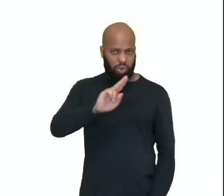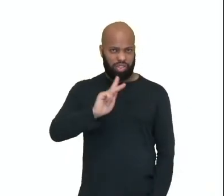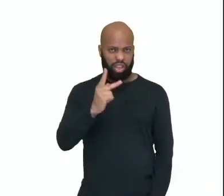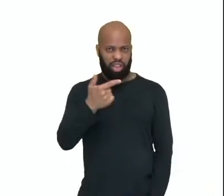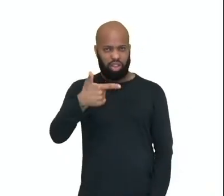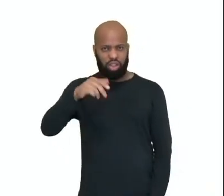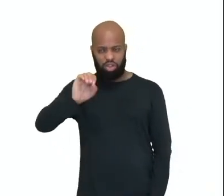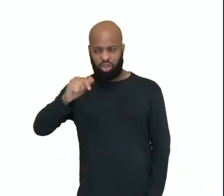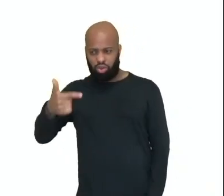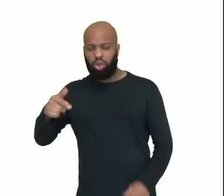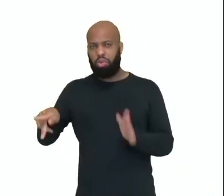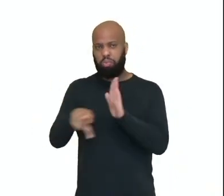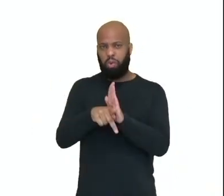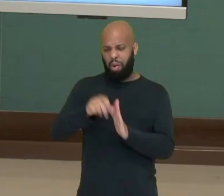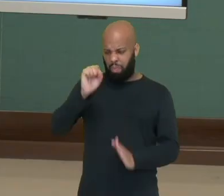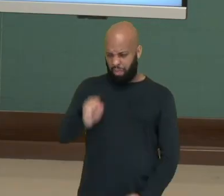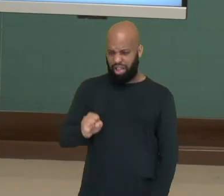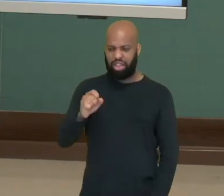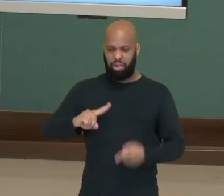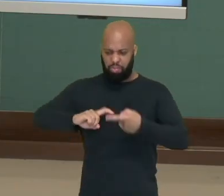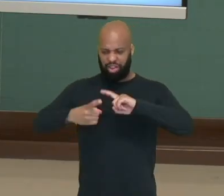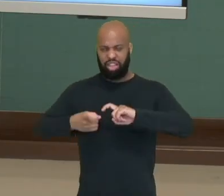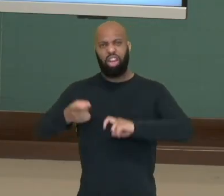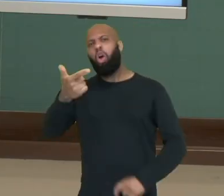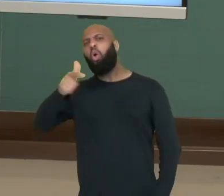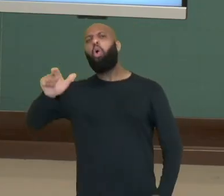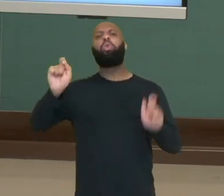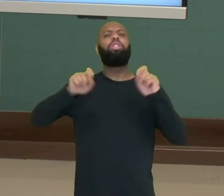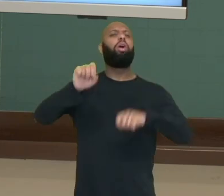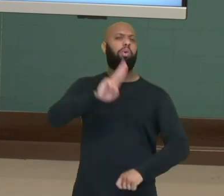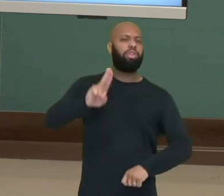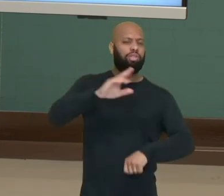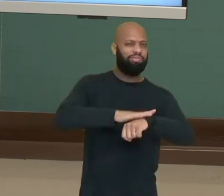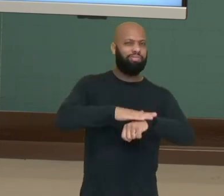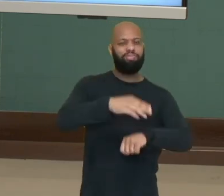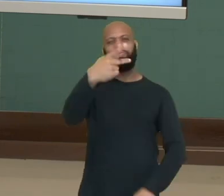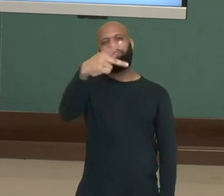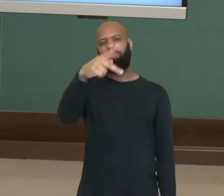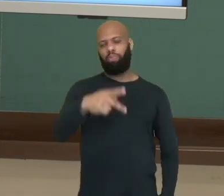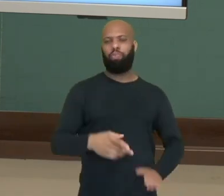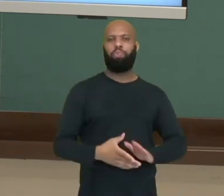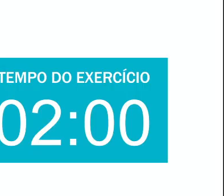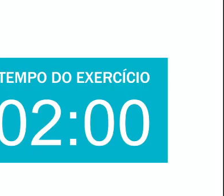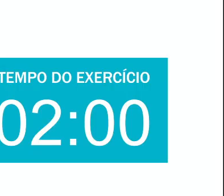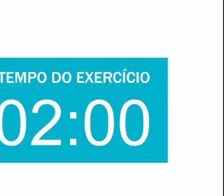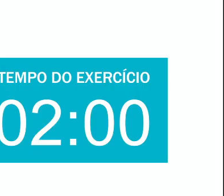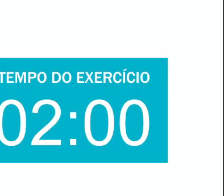antisséptico? Quais são as outras aplicações dessa substância? Agora é com vocês.